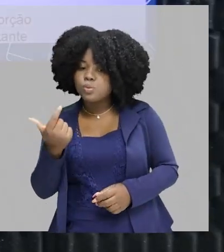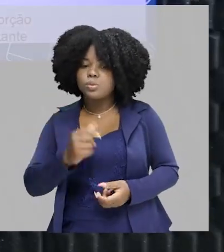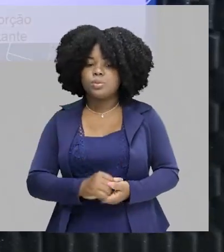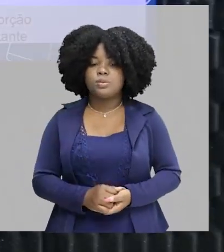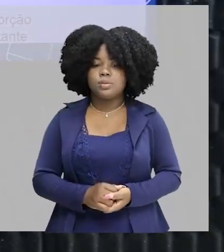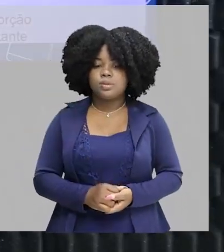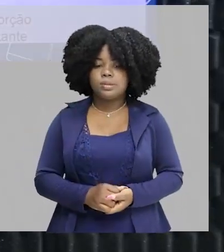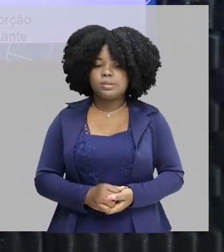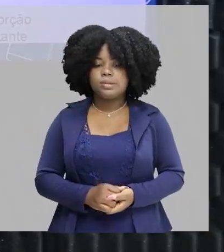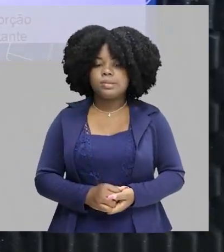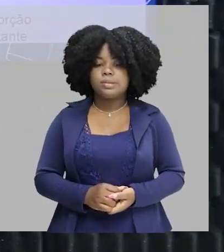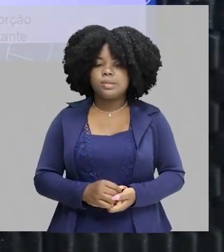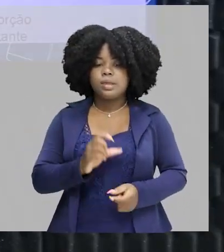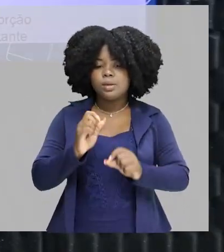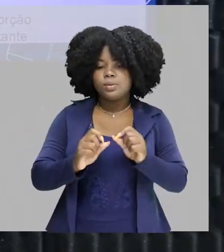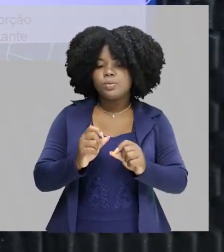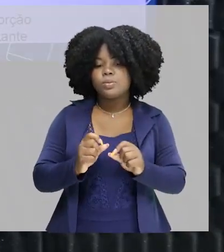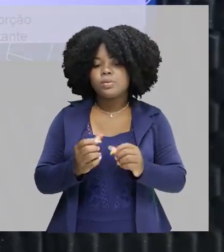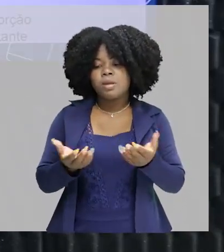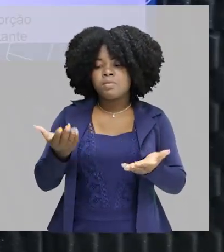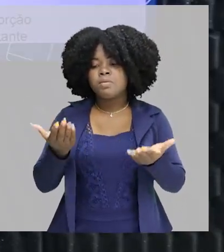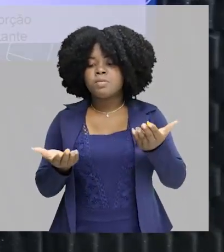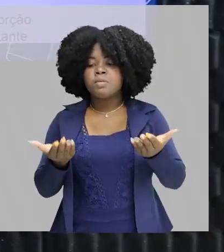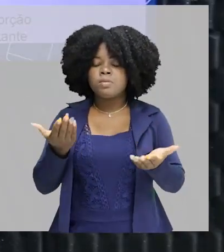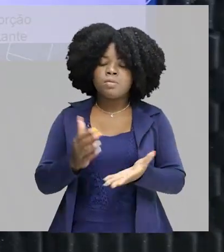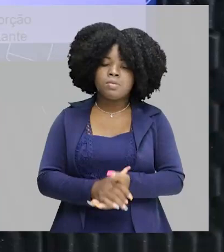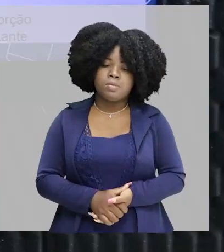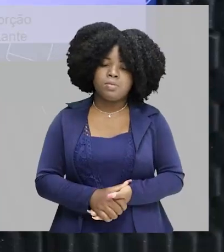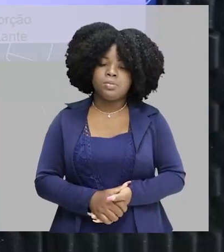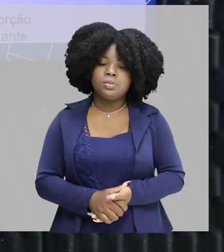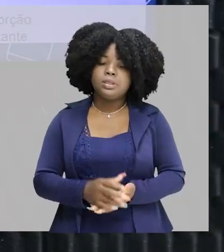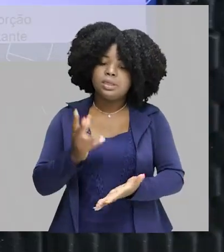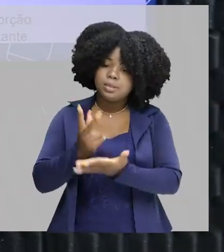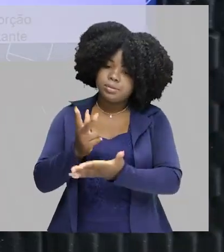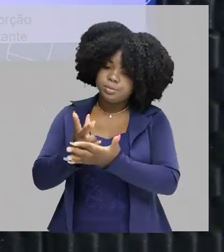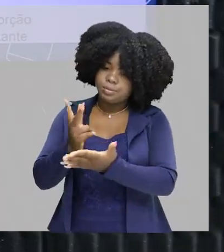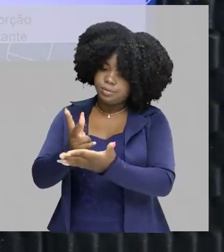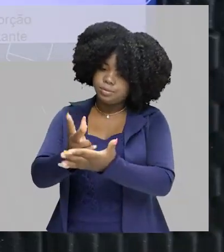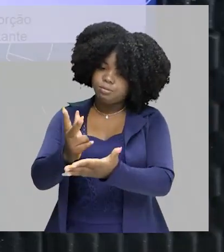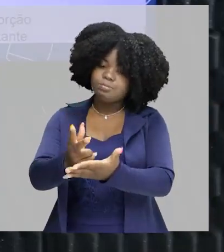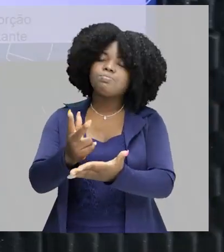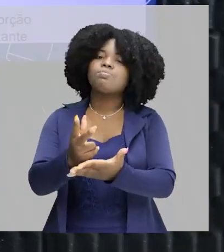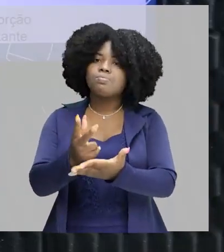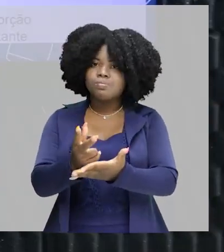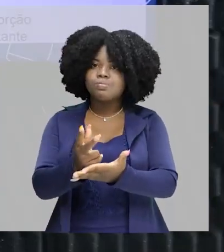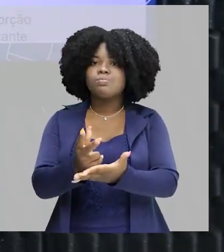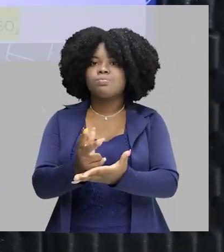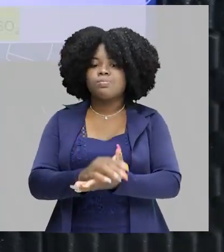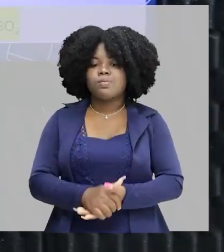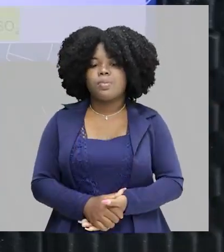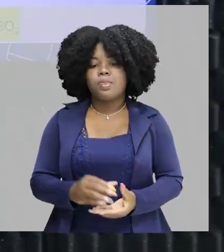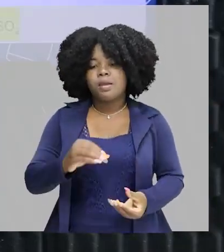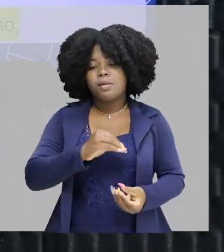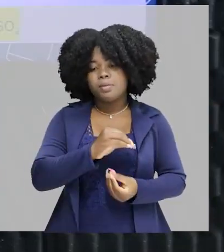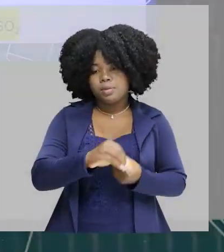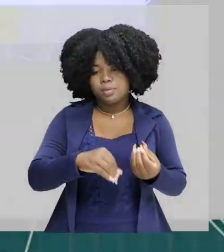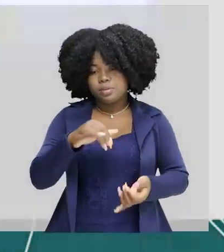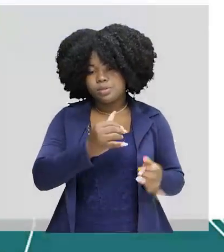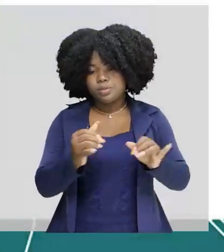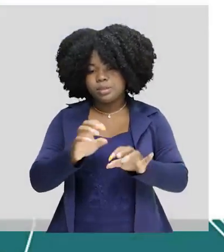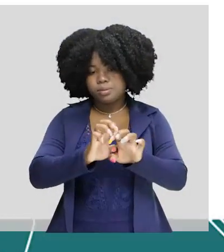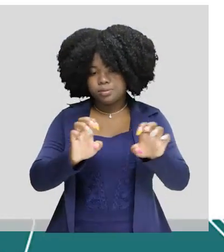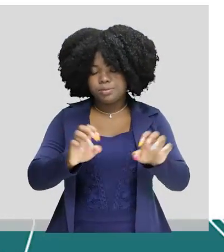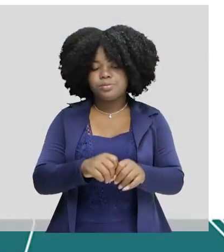a proporção. E essa proporção ela é constante para uma equação química.